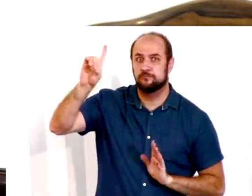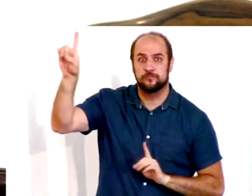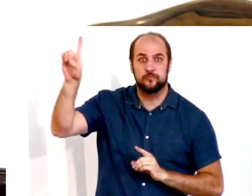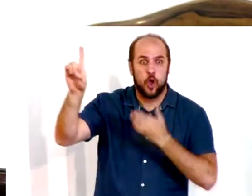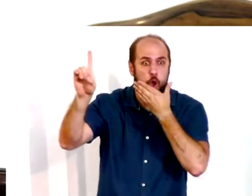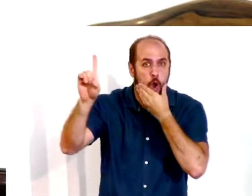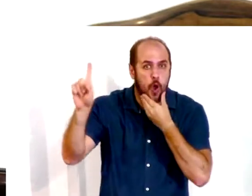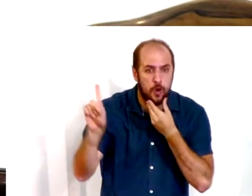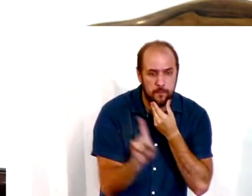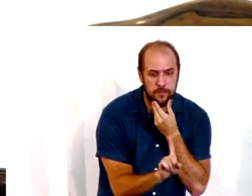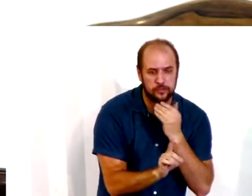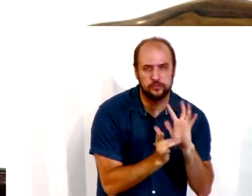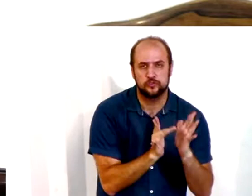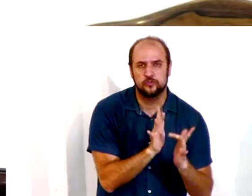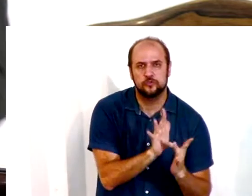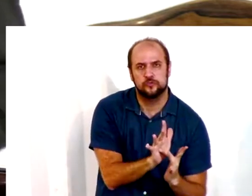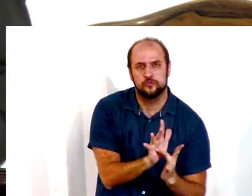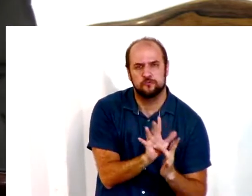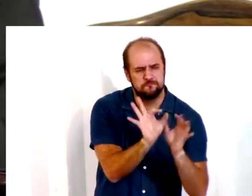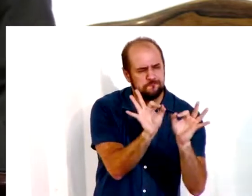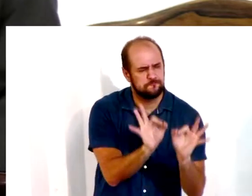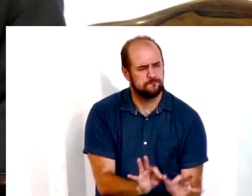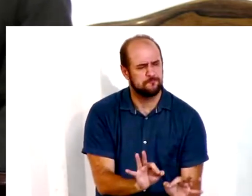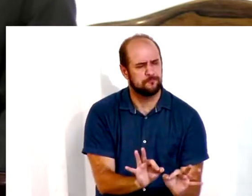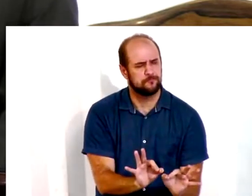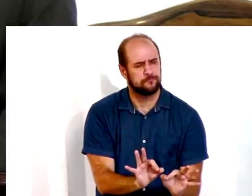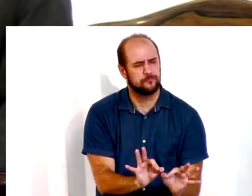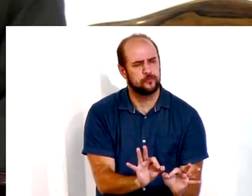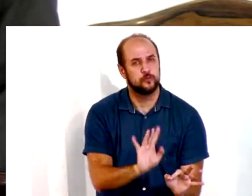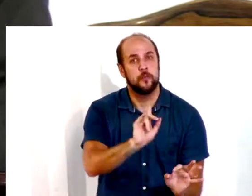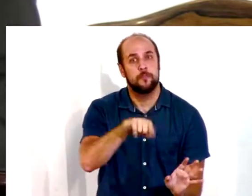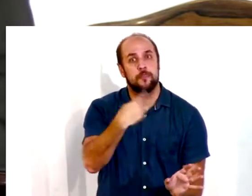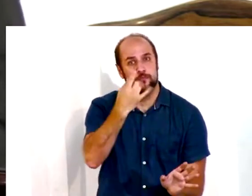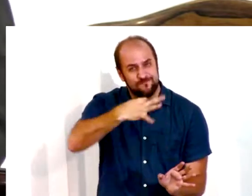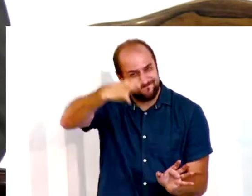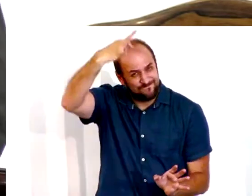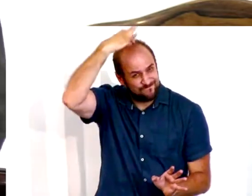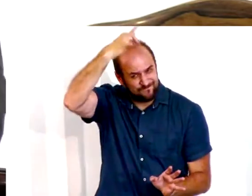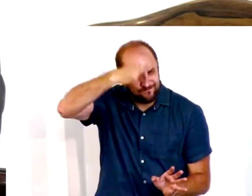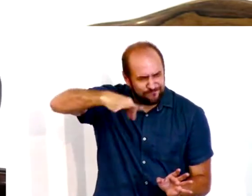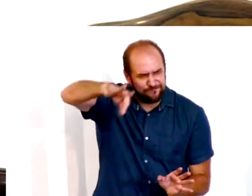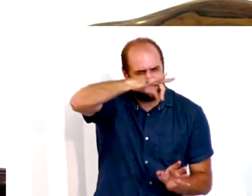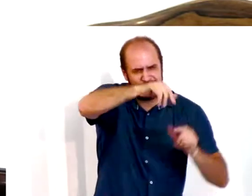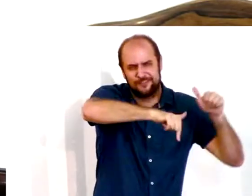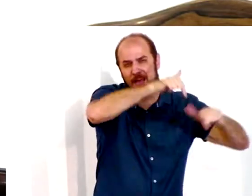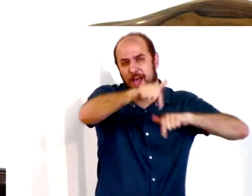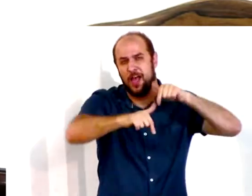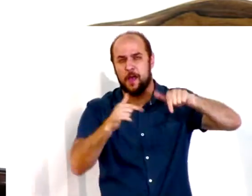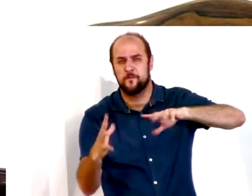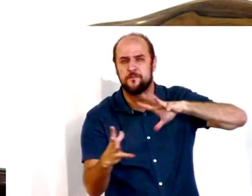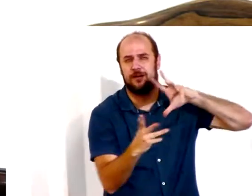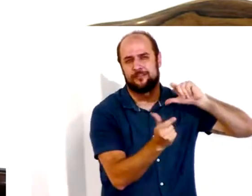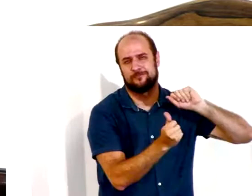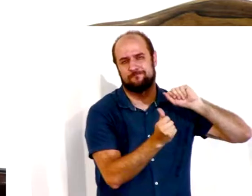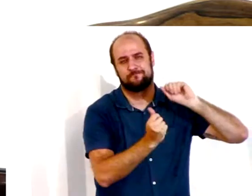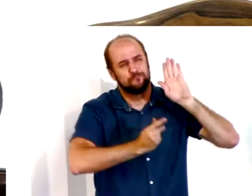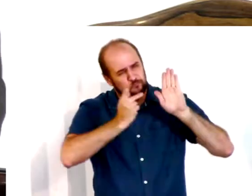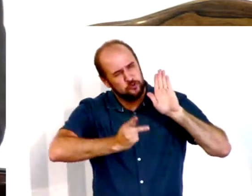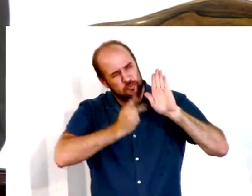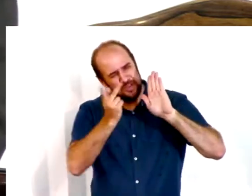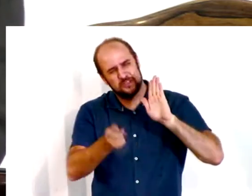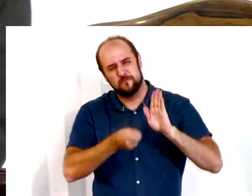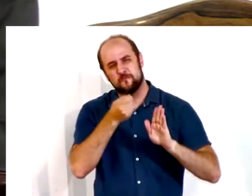Cristo perfeito, e na ação do Espírito Santo na humanidade. Essas promessas permanecem.